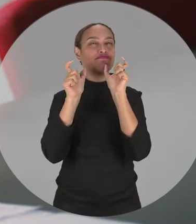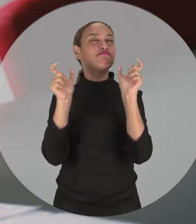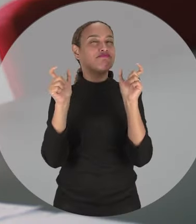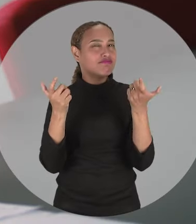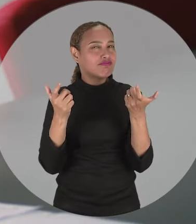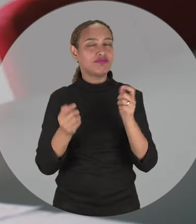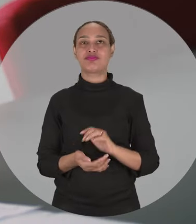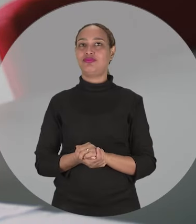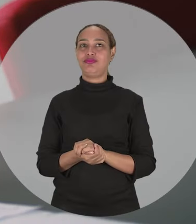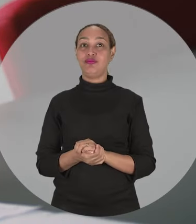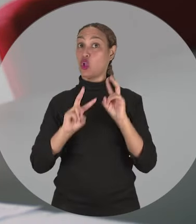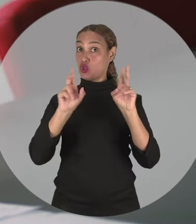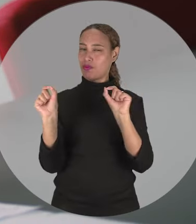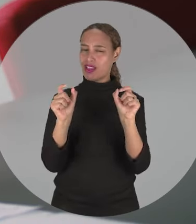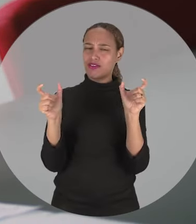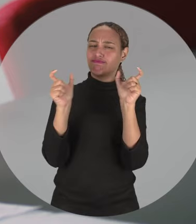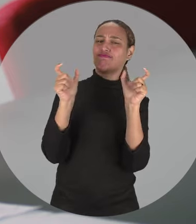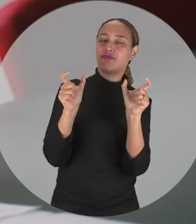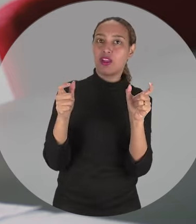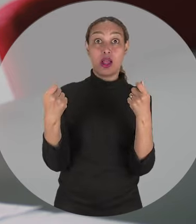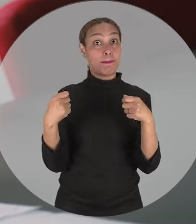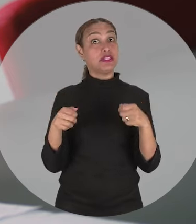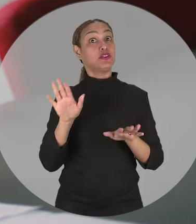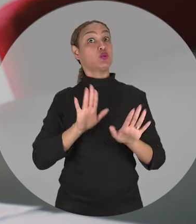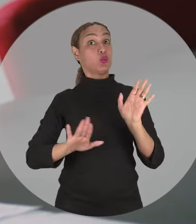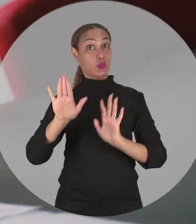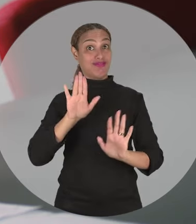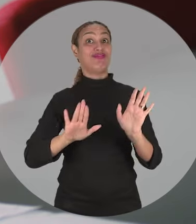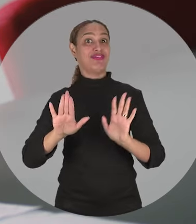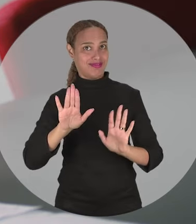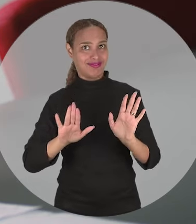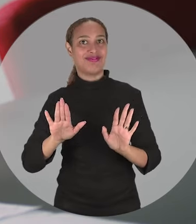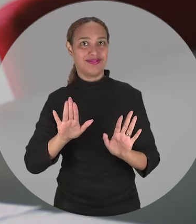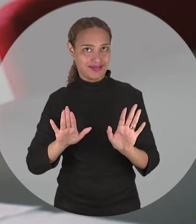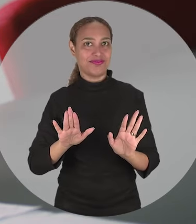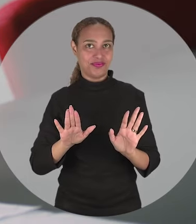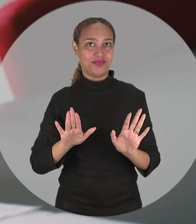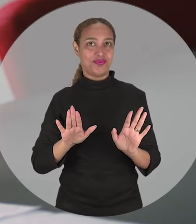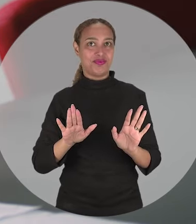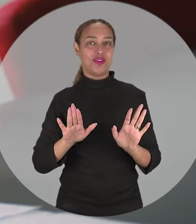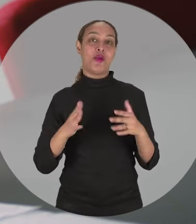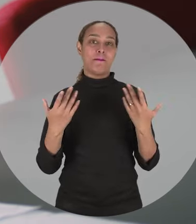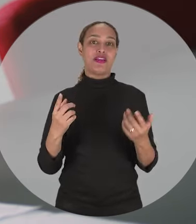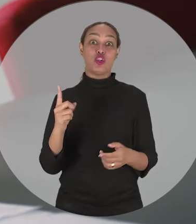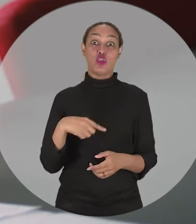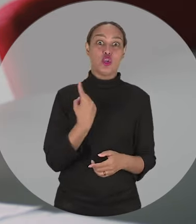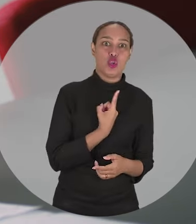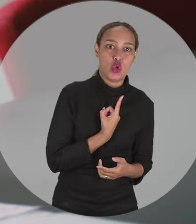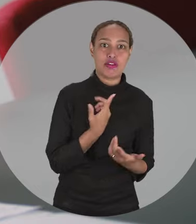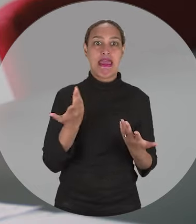sinais de alerta também a gente precisa ter muito cuidado, porque senão a gente sai